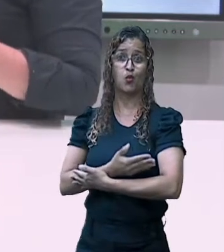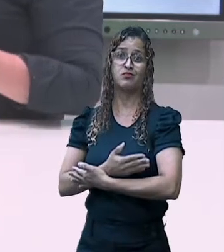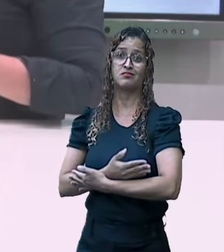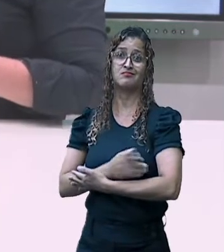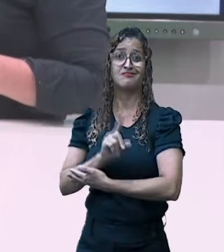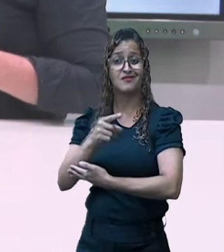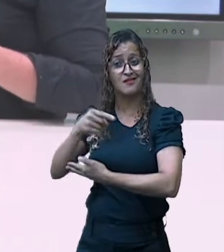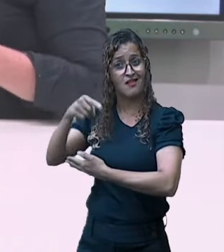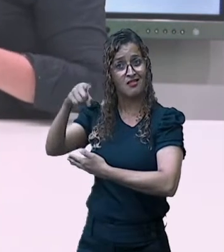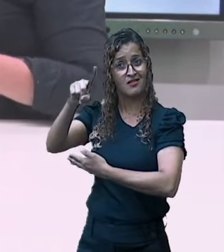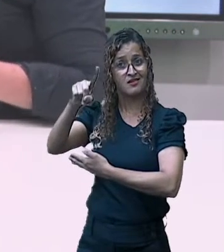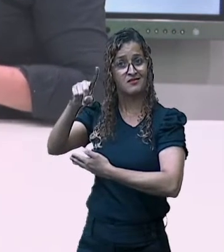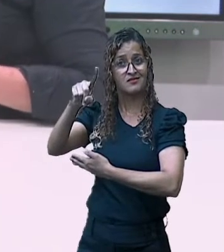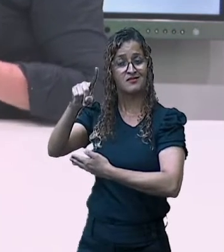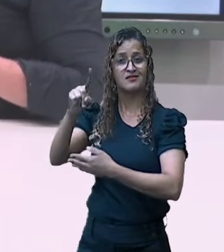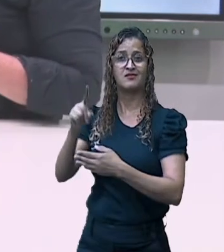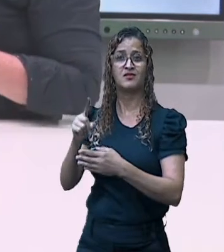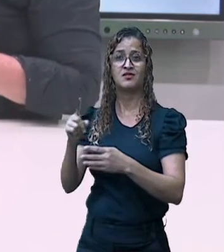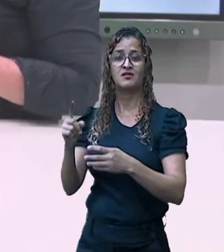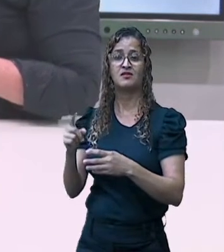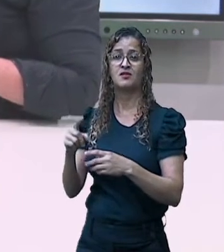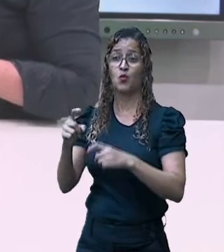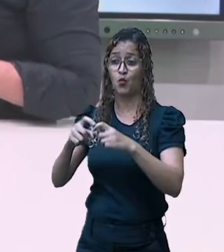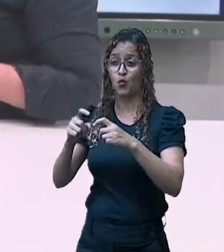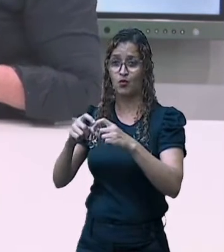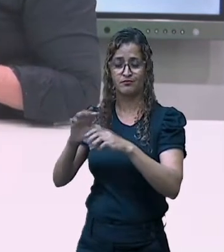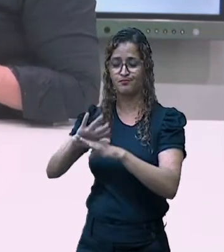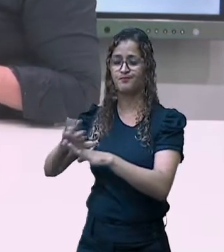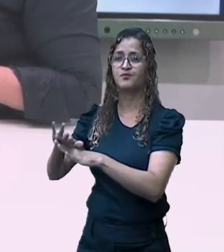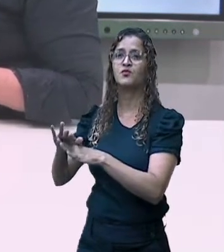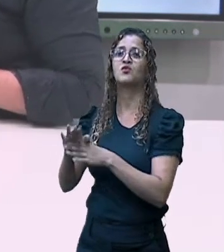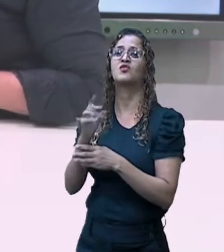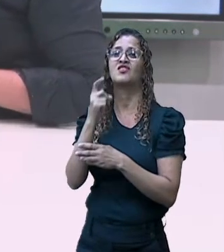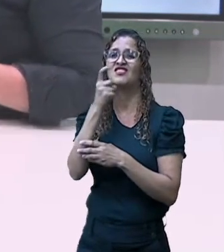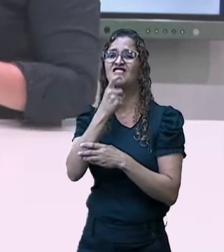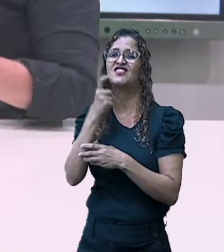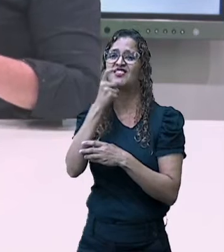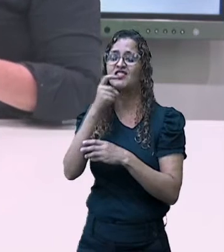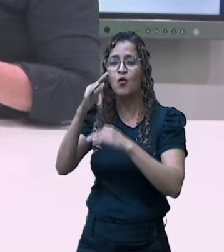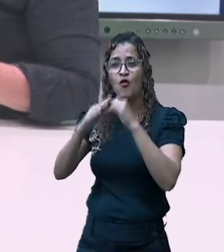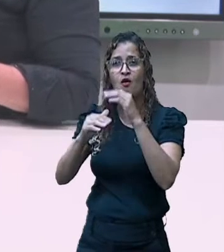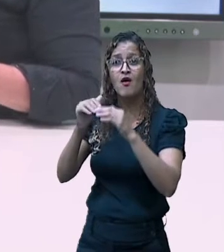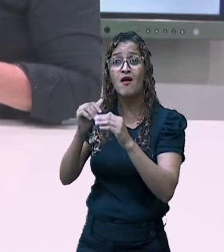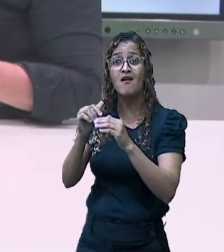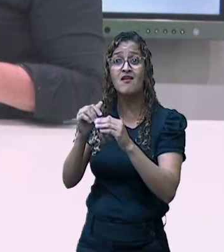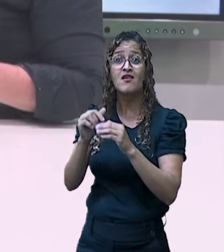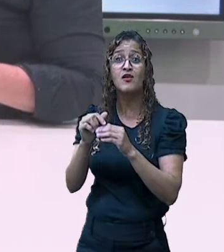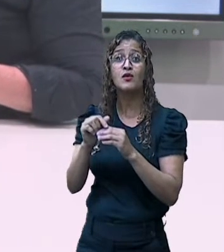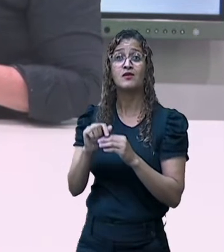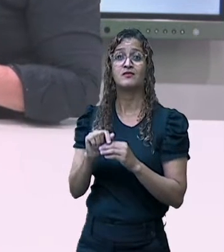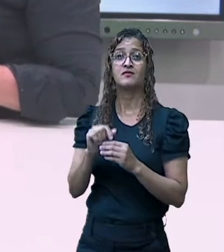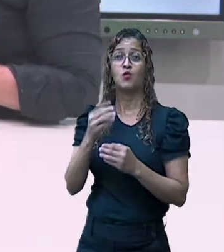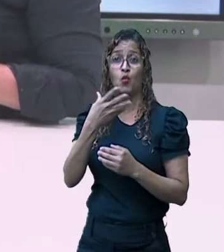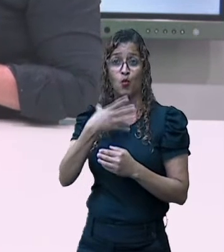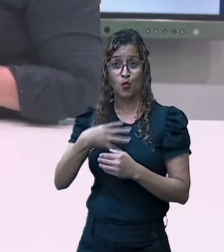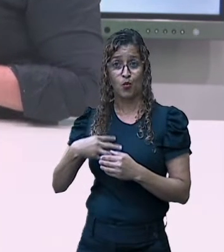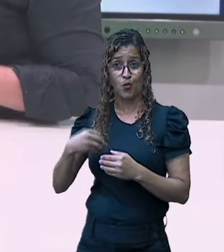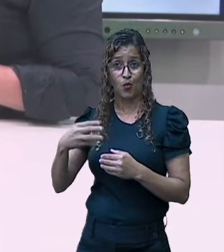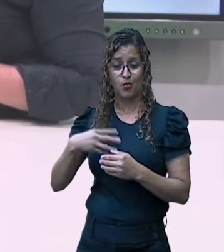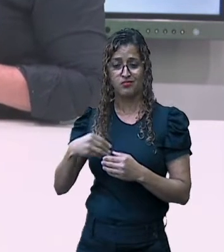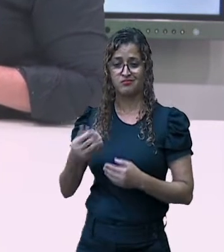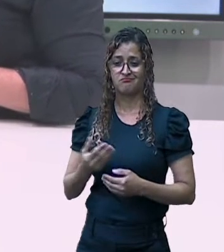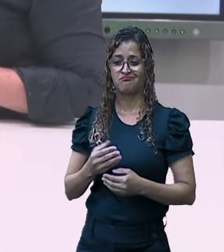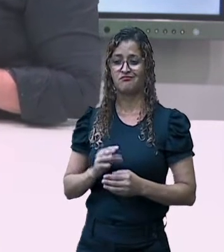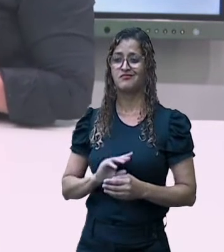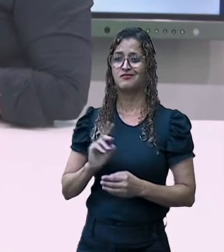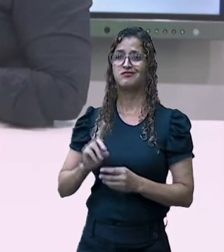até o consultório, olhando, analisando a dentição da criança, aí o dentista vai observar